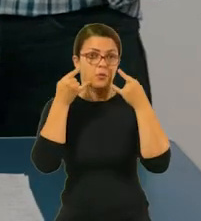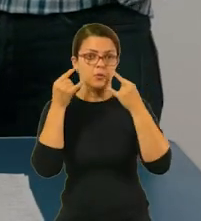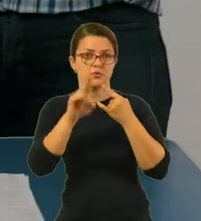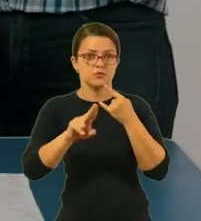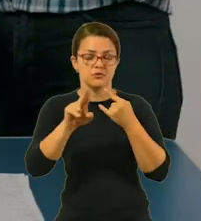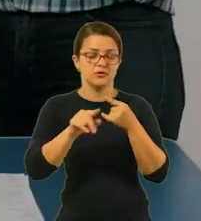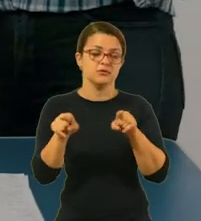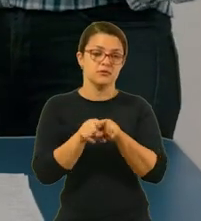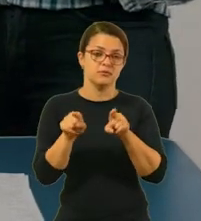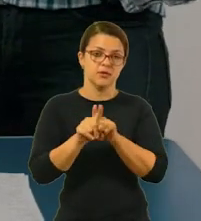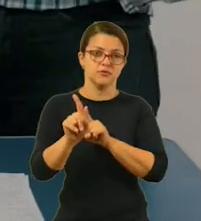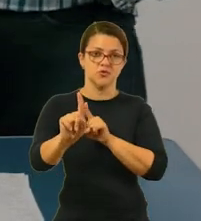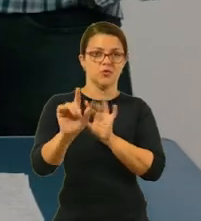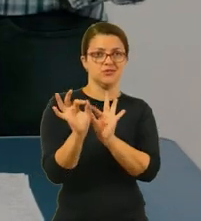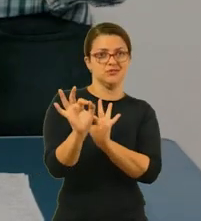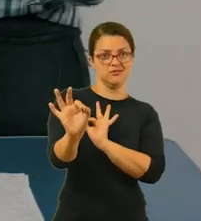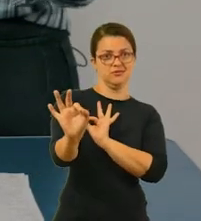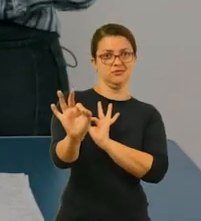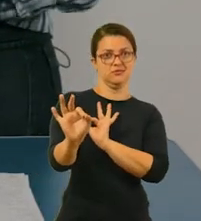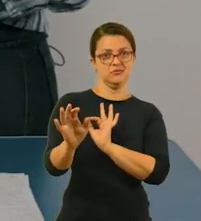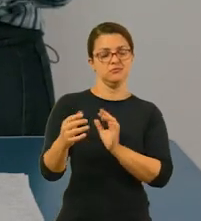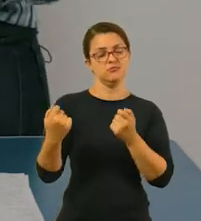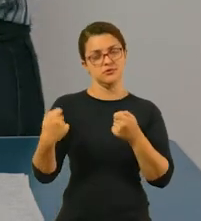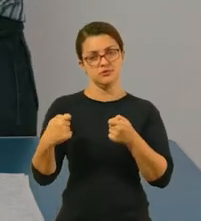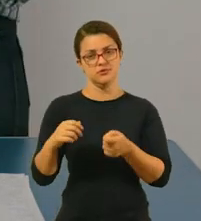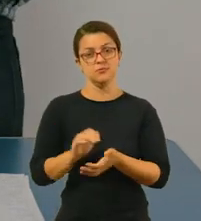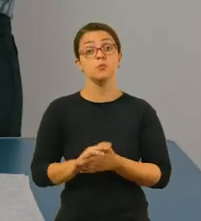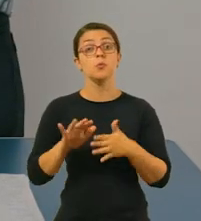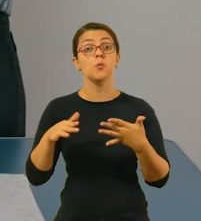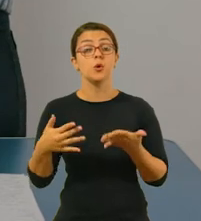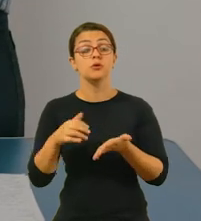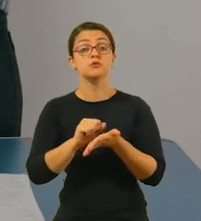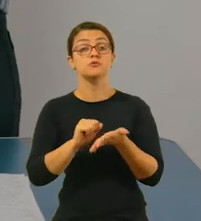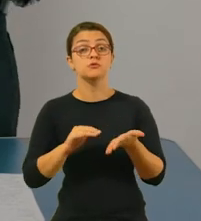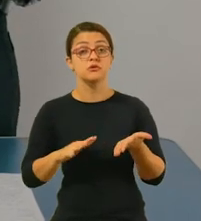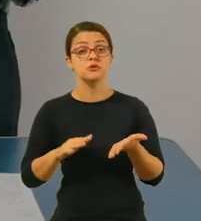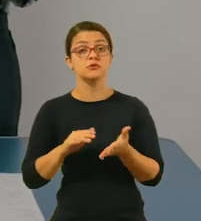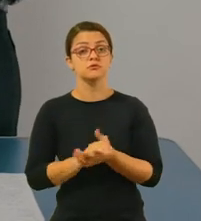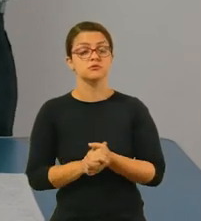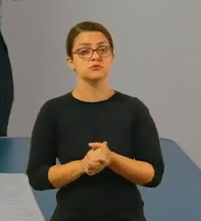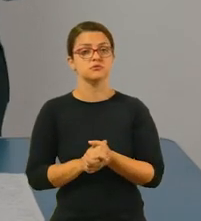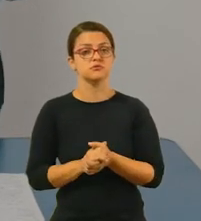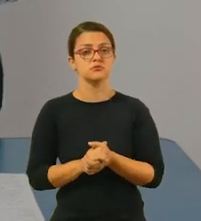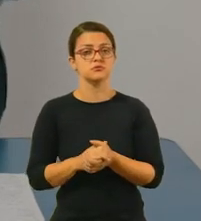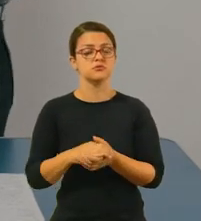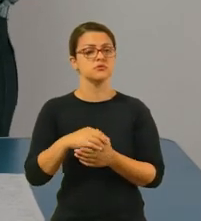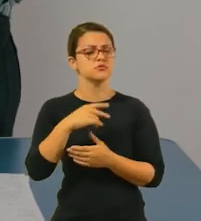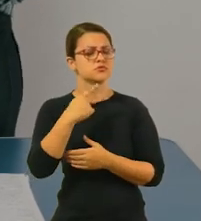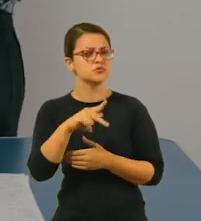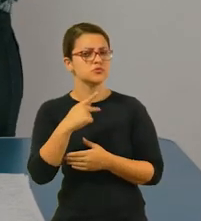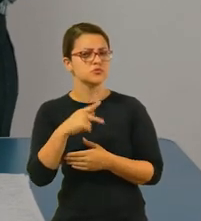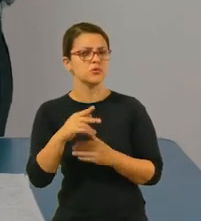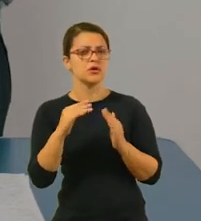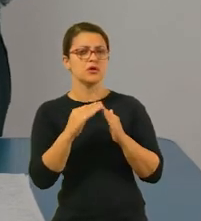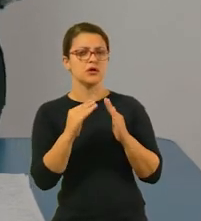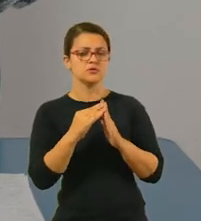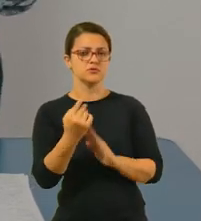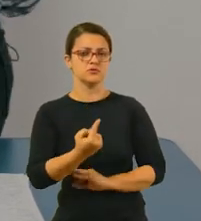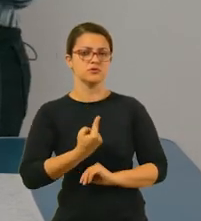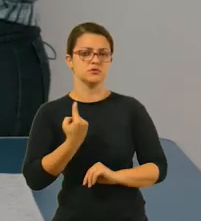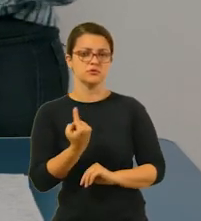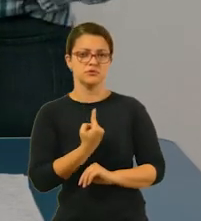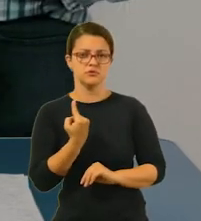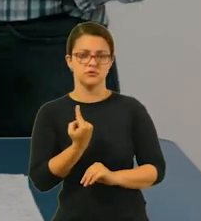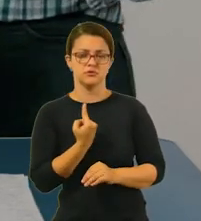né? Então, olha só. Quais atividades na sua casa você faz sozinho? Você já conversou com a sua família, então lista aí no